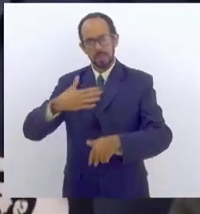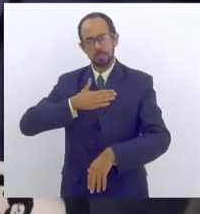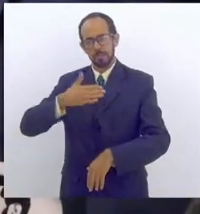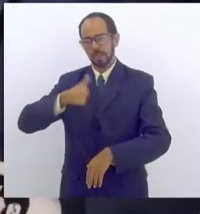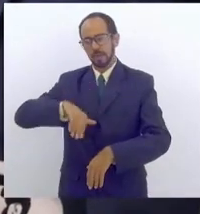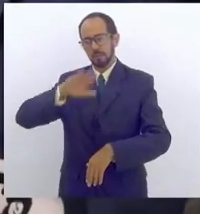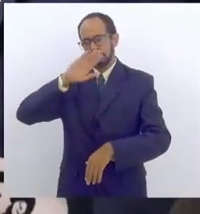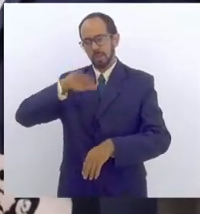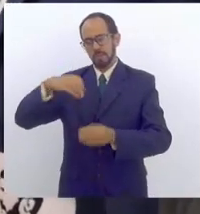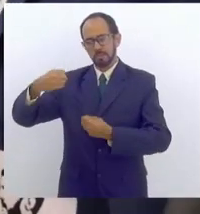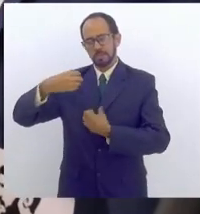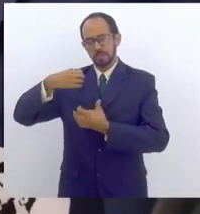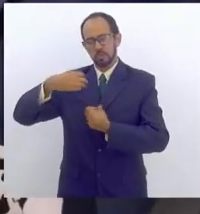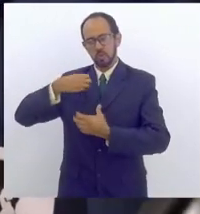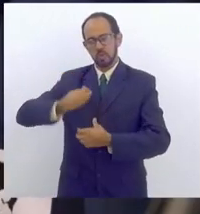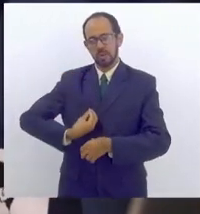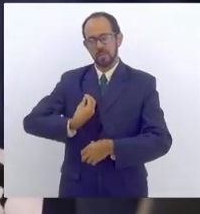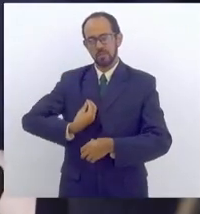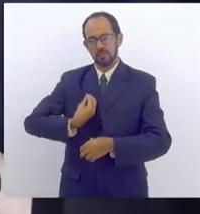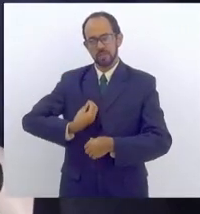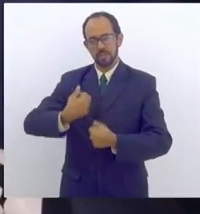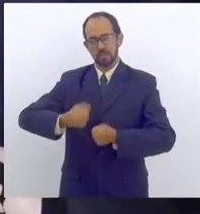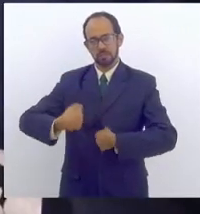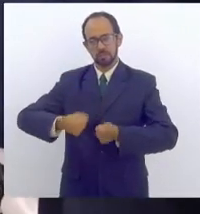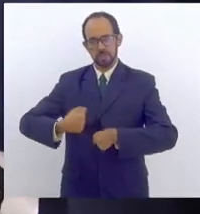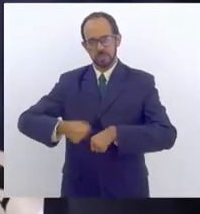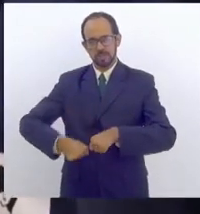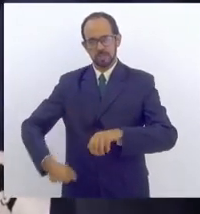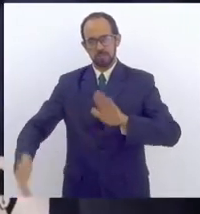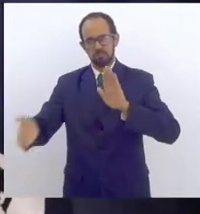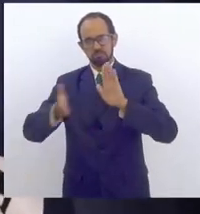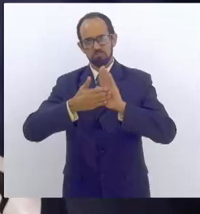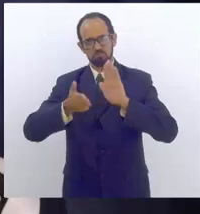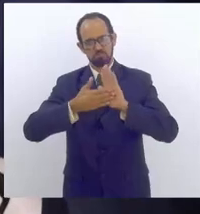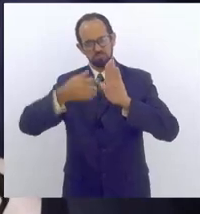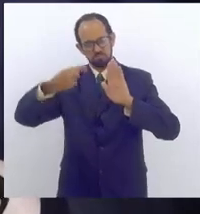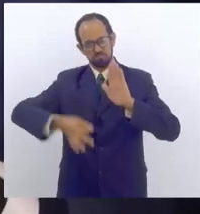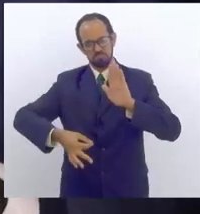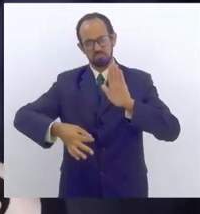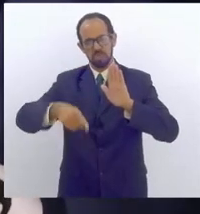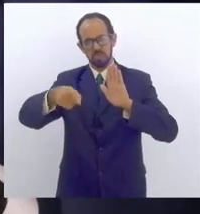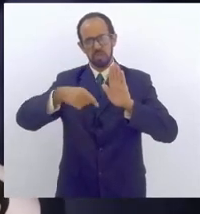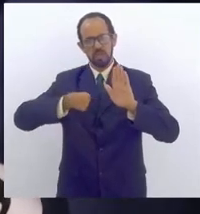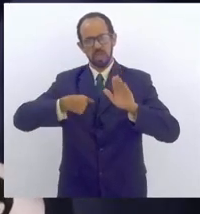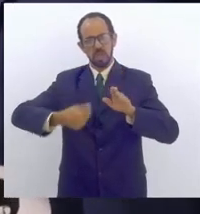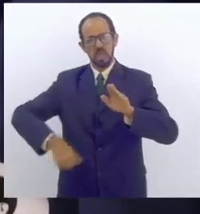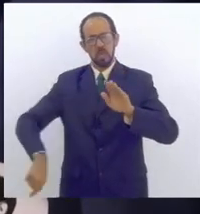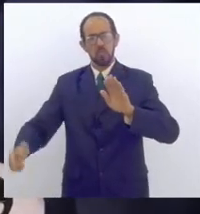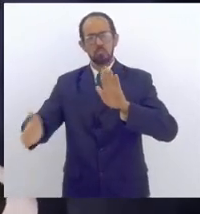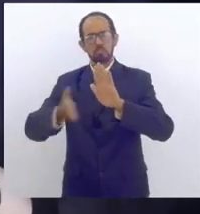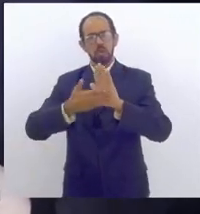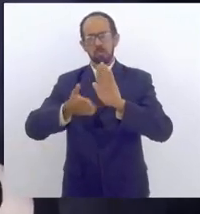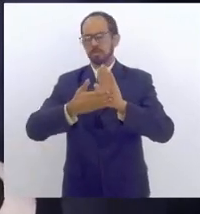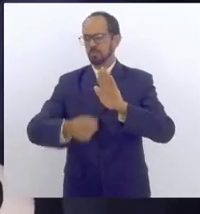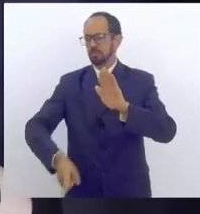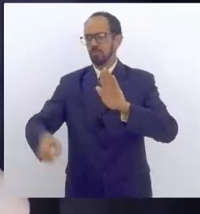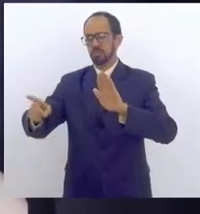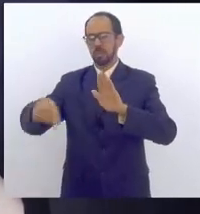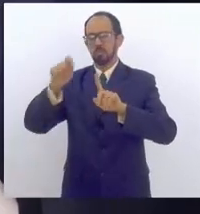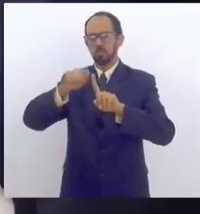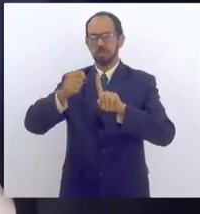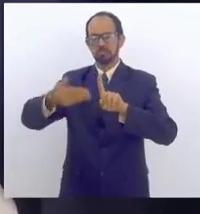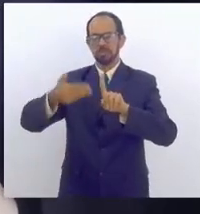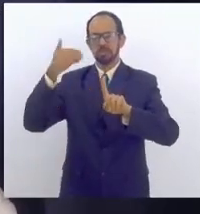vida a gente tem que ter palavra. E a palavra que eu lhe dei há mais de um mês atrás, eu reafirmo